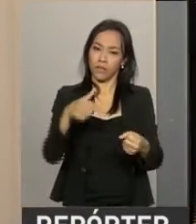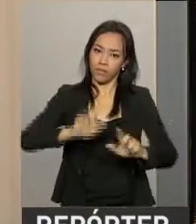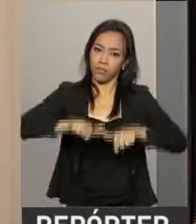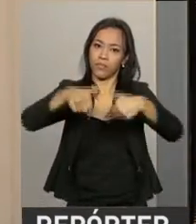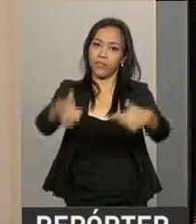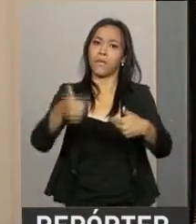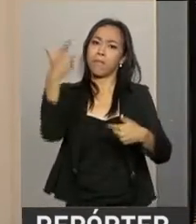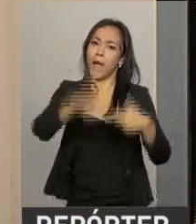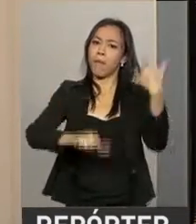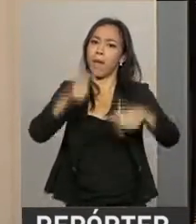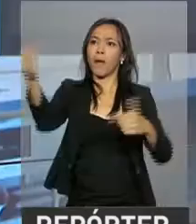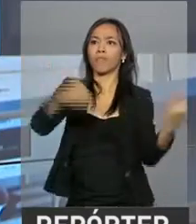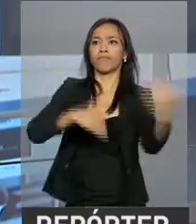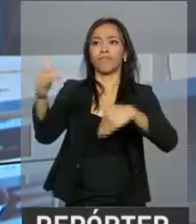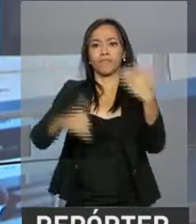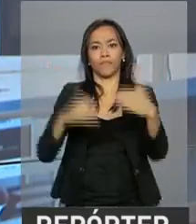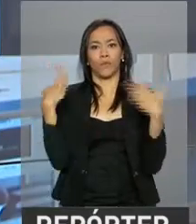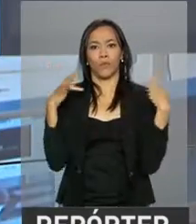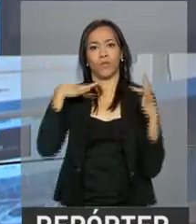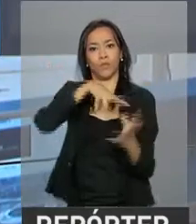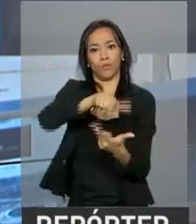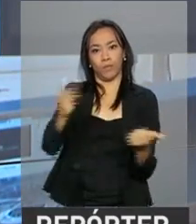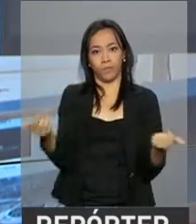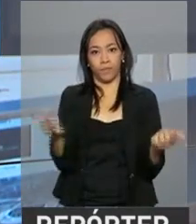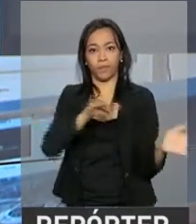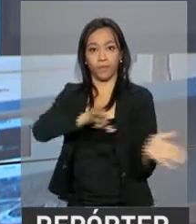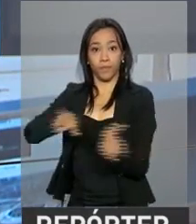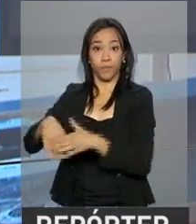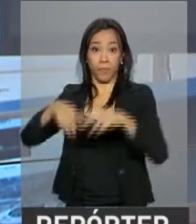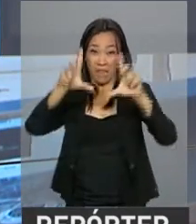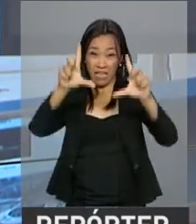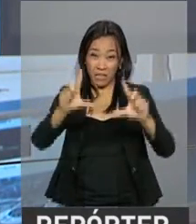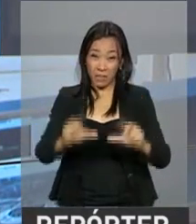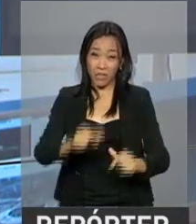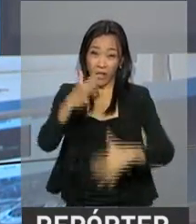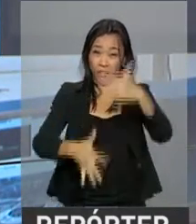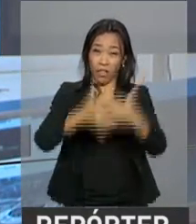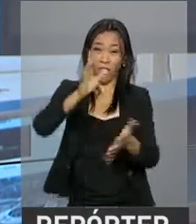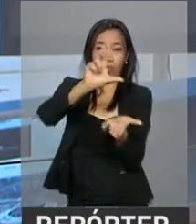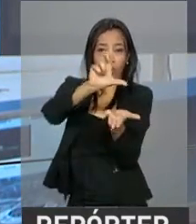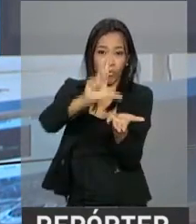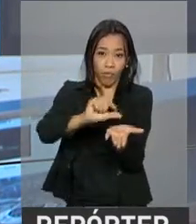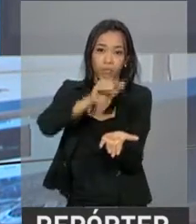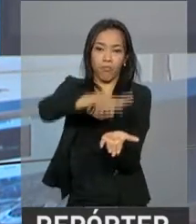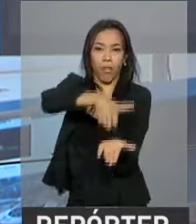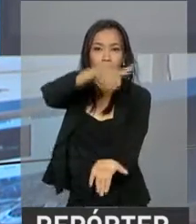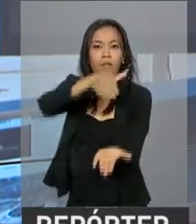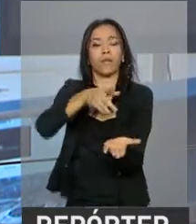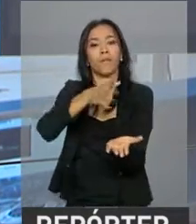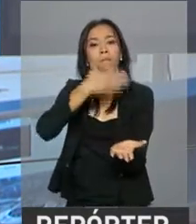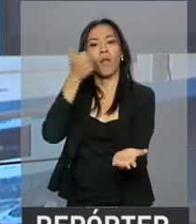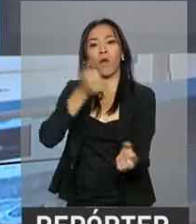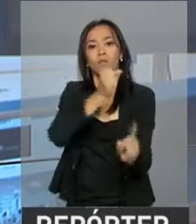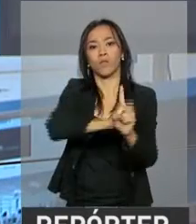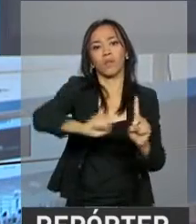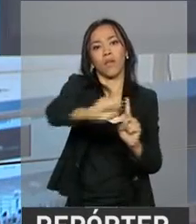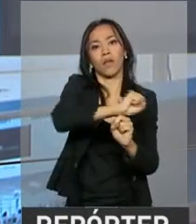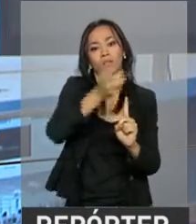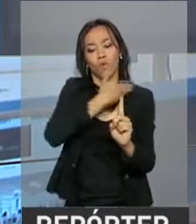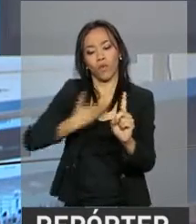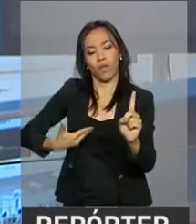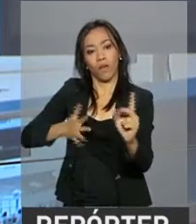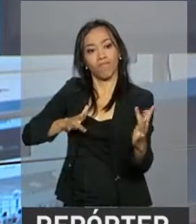receber turistas do mundo inteiro. Reduzir a burocracia e tornar a relação entre governo e sociedade mais